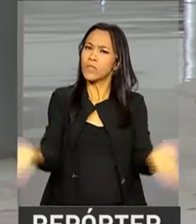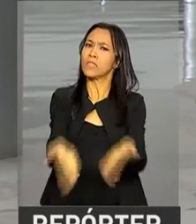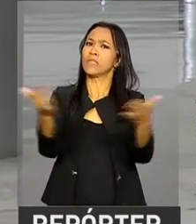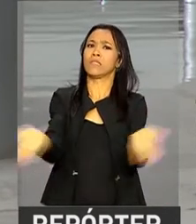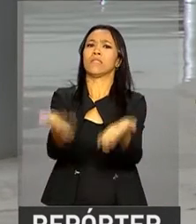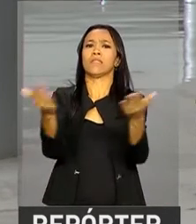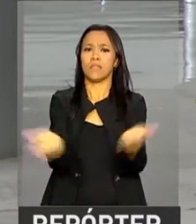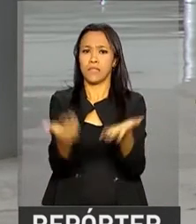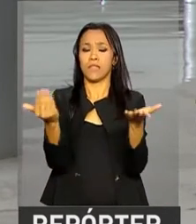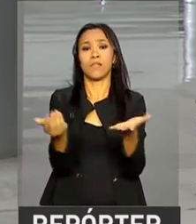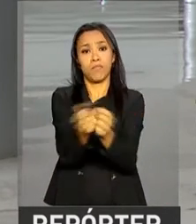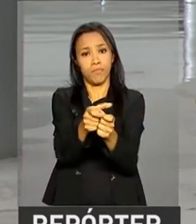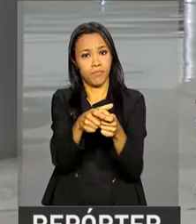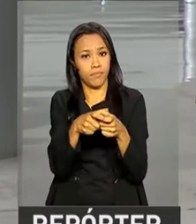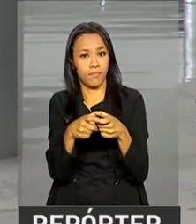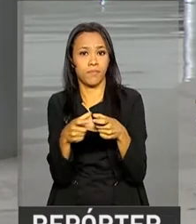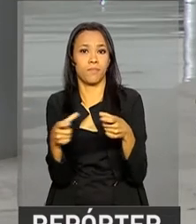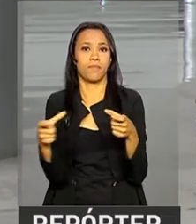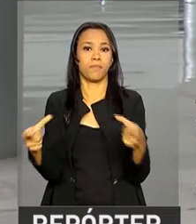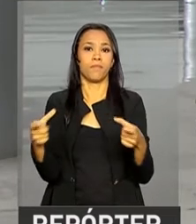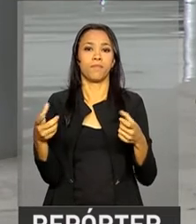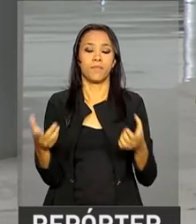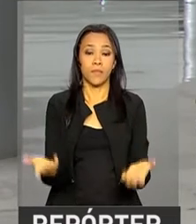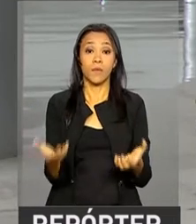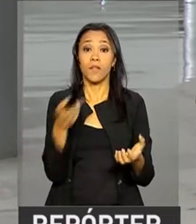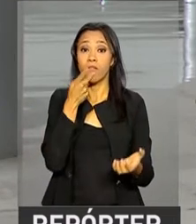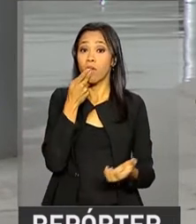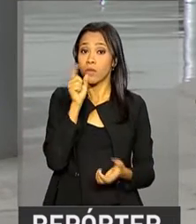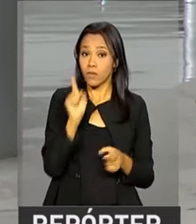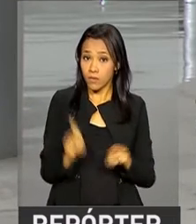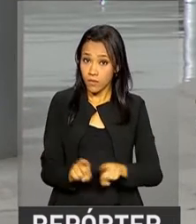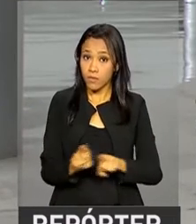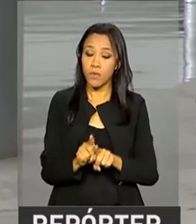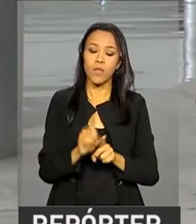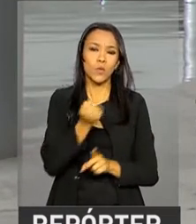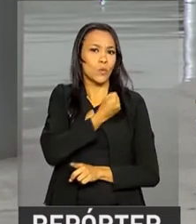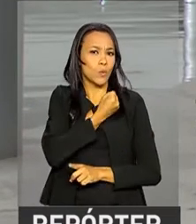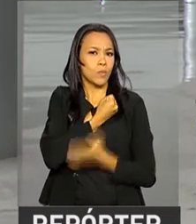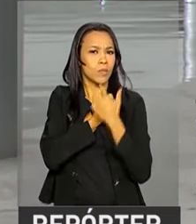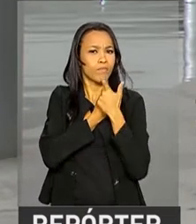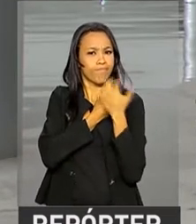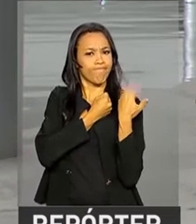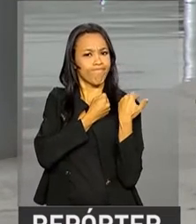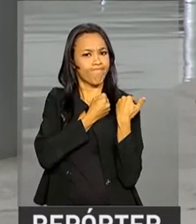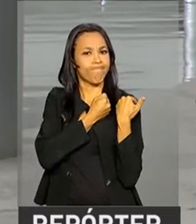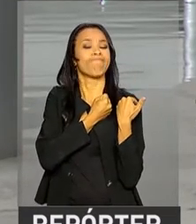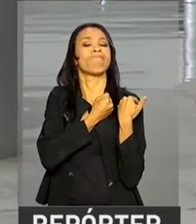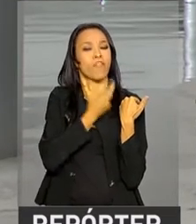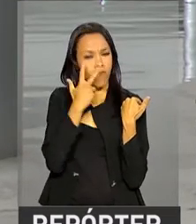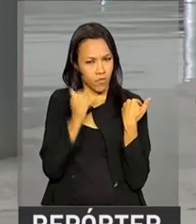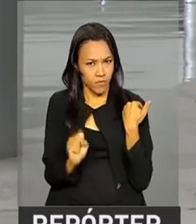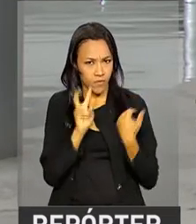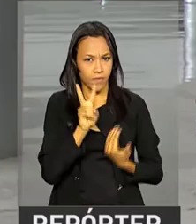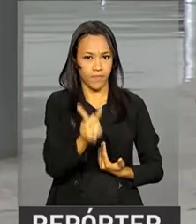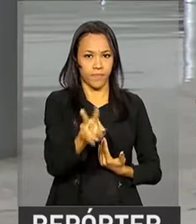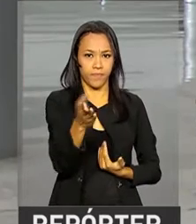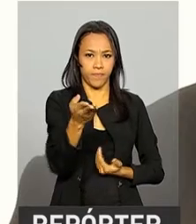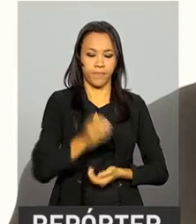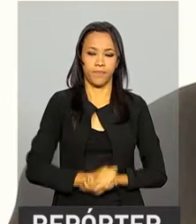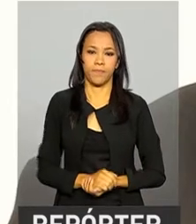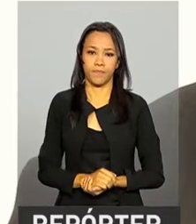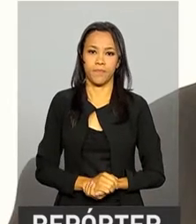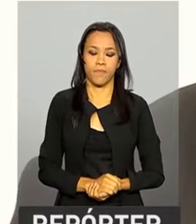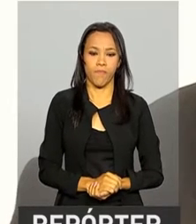a capacidade de geração de empregos ele também citou os números recentes da economia vamos ouvi lo